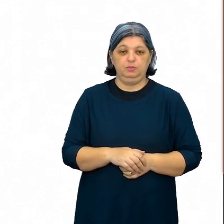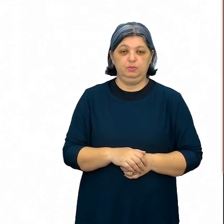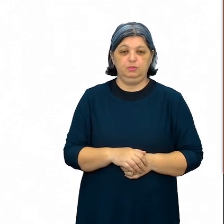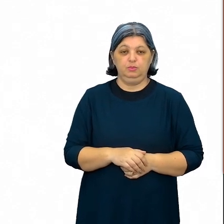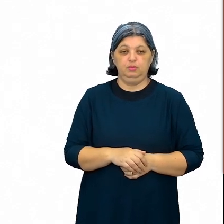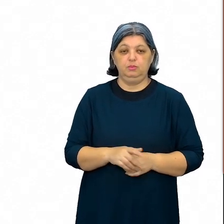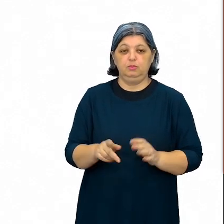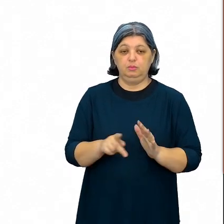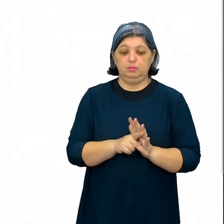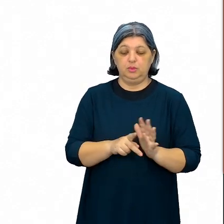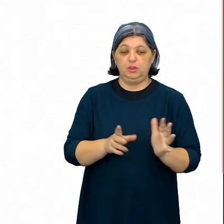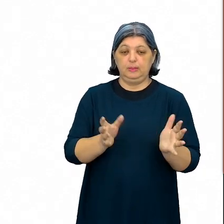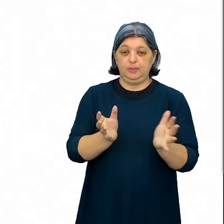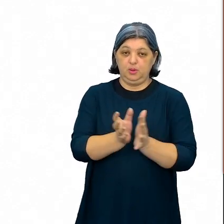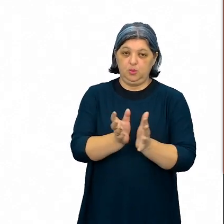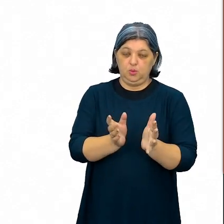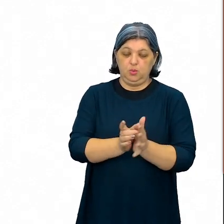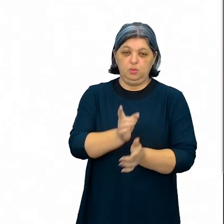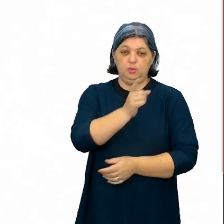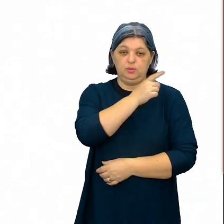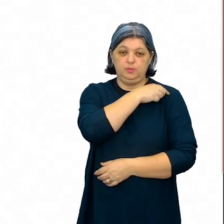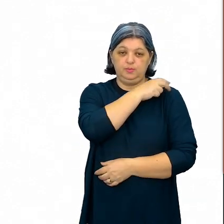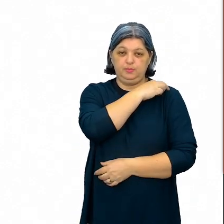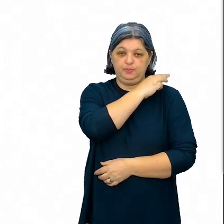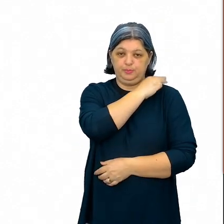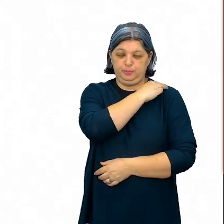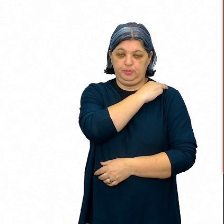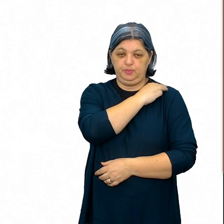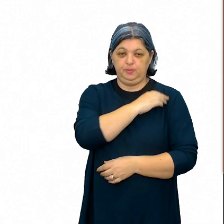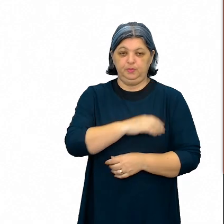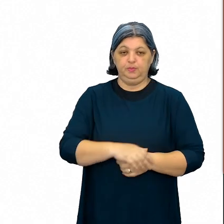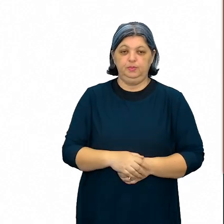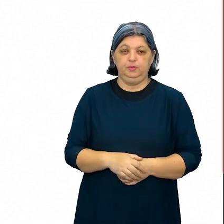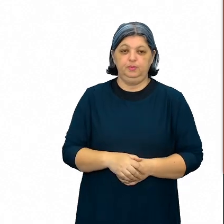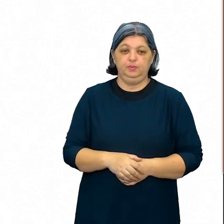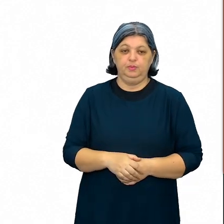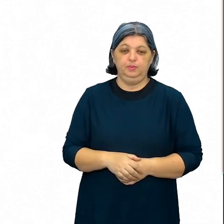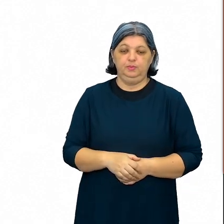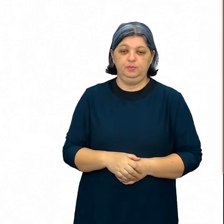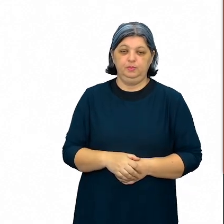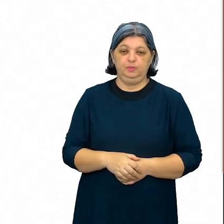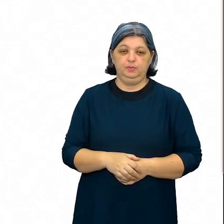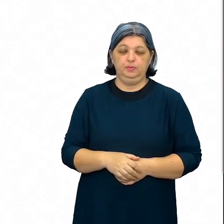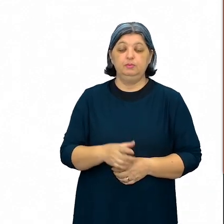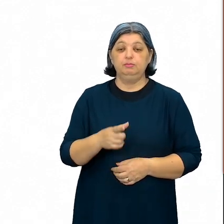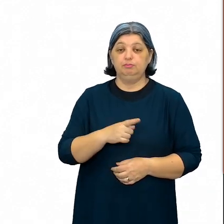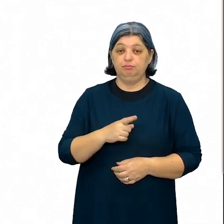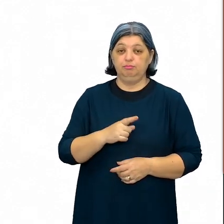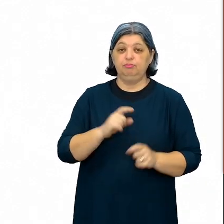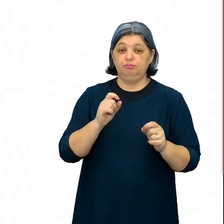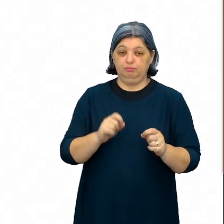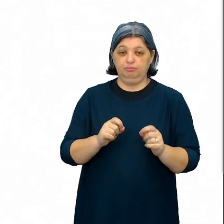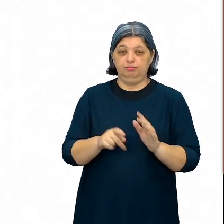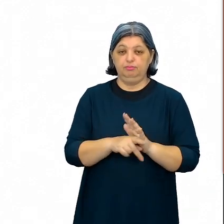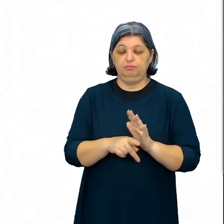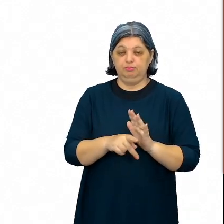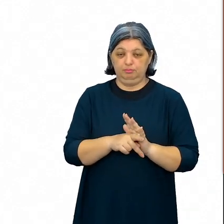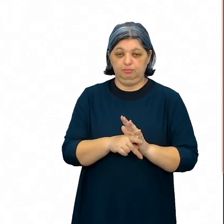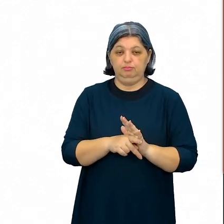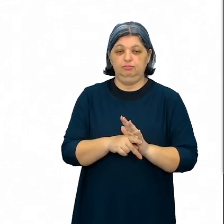Etapa do ensino médio tá bem e aí como quase sempre nós temos aí na sequência as